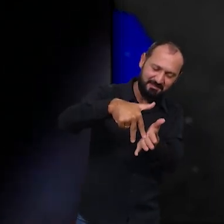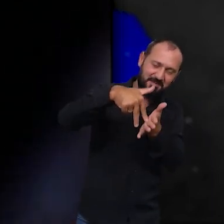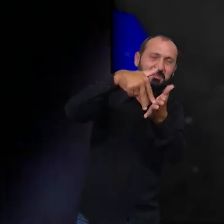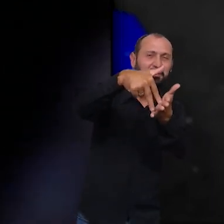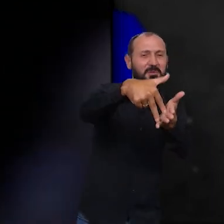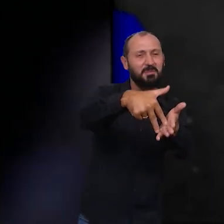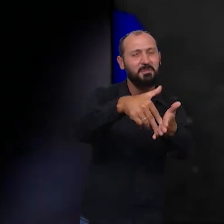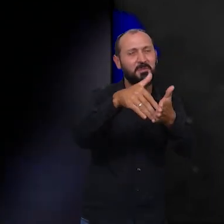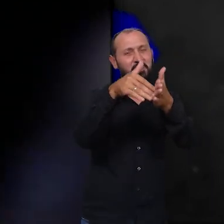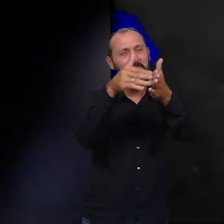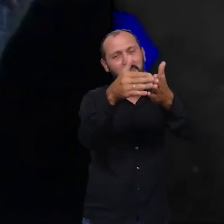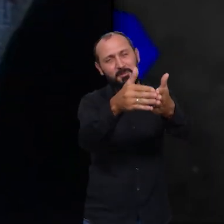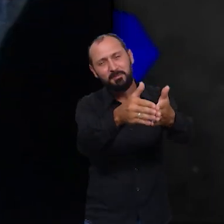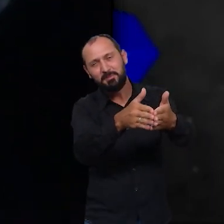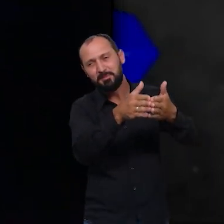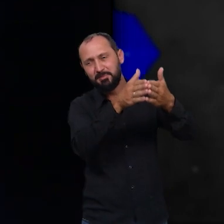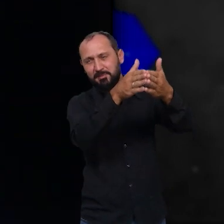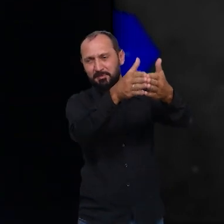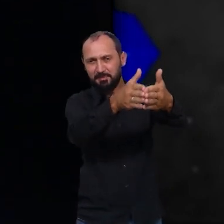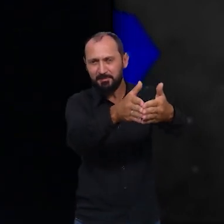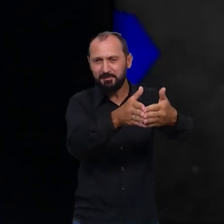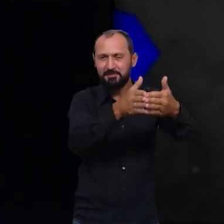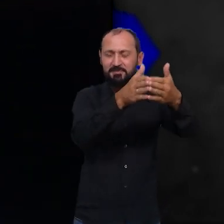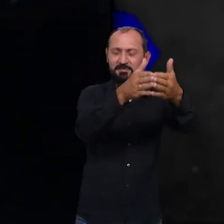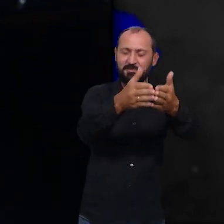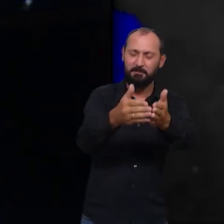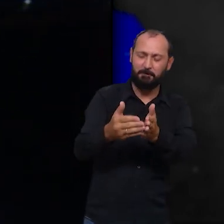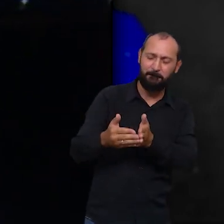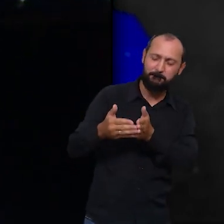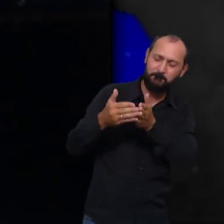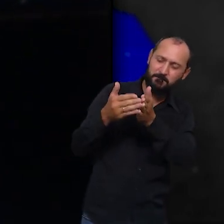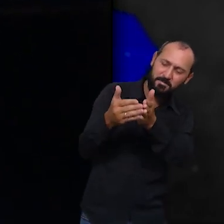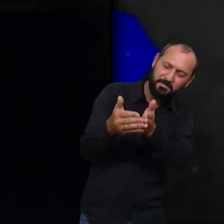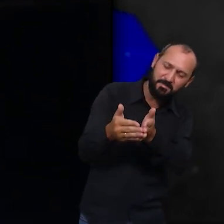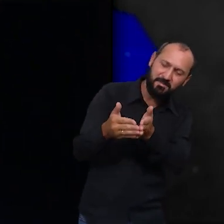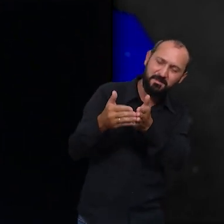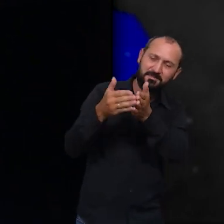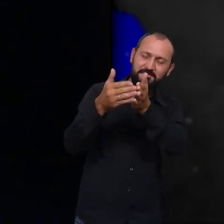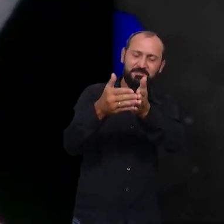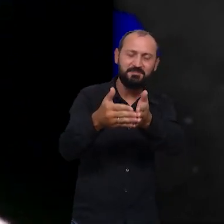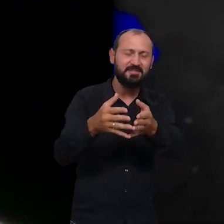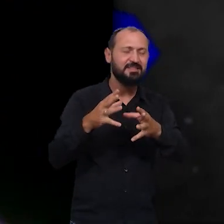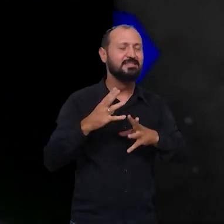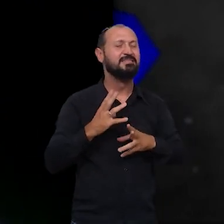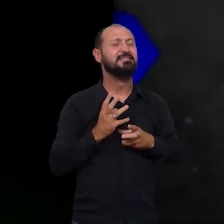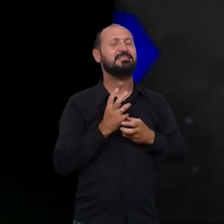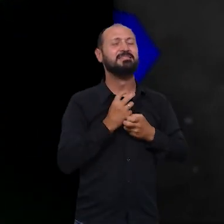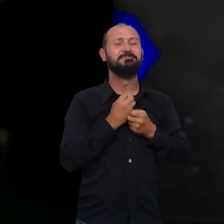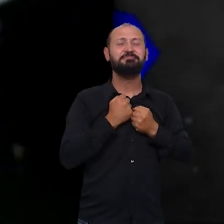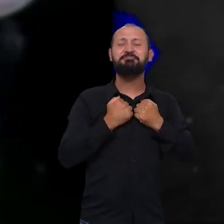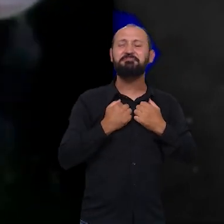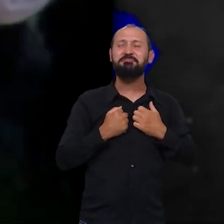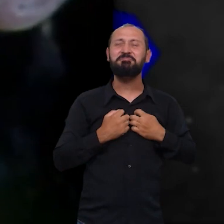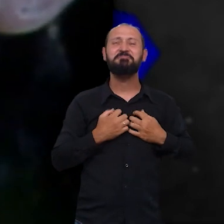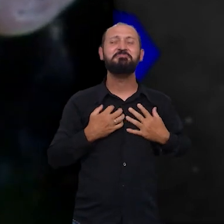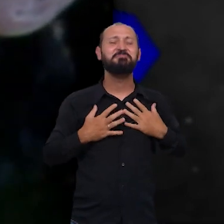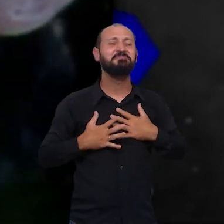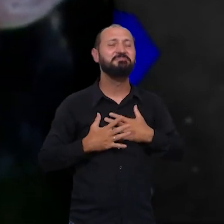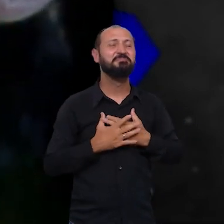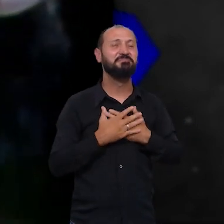xalana, sem querer, tu aumentas minha dor. Nestas águas